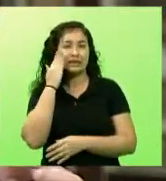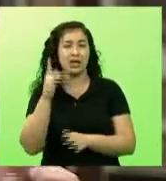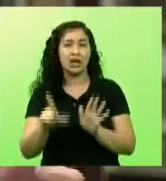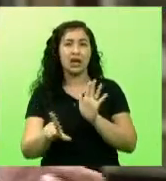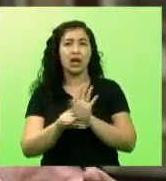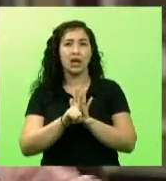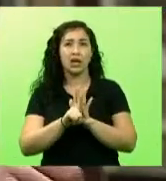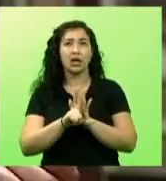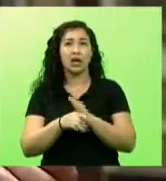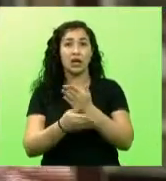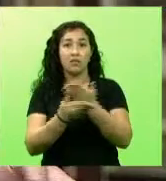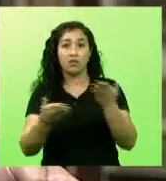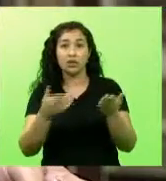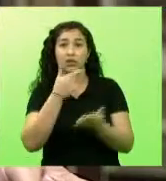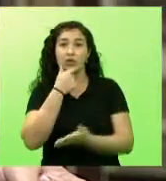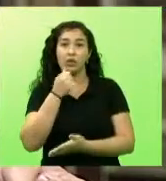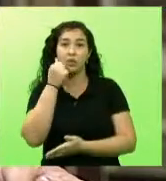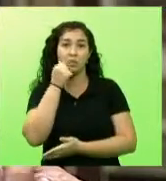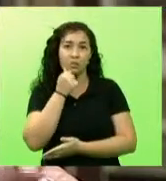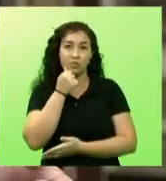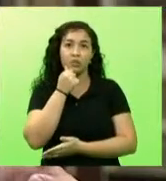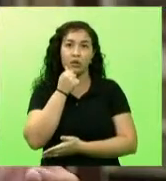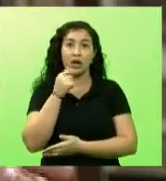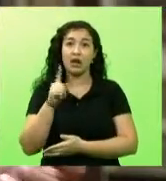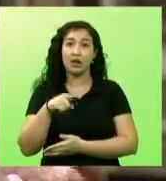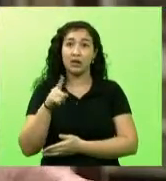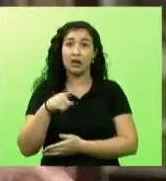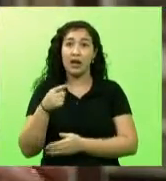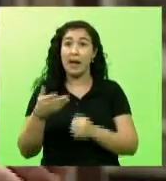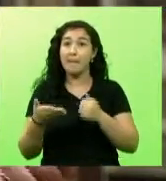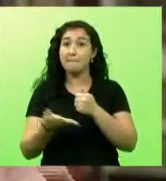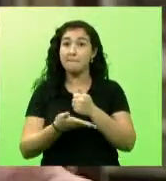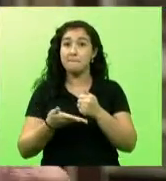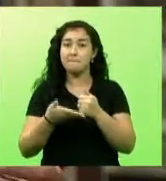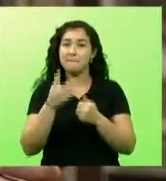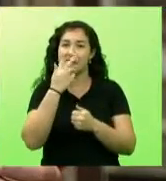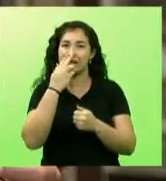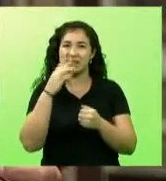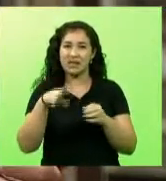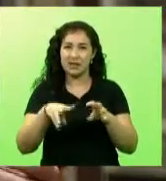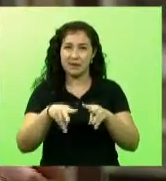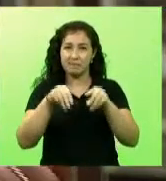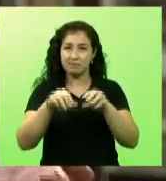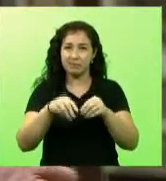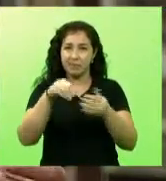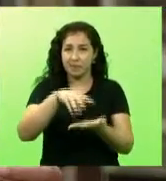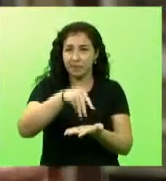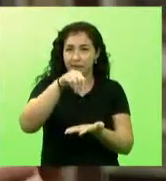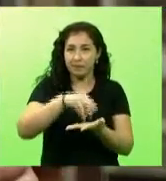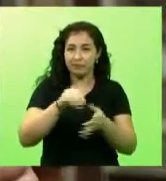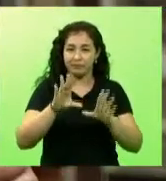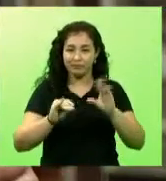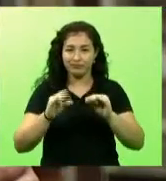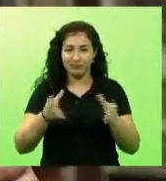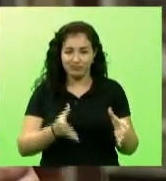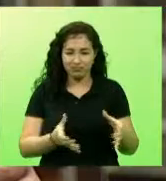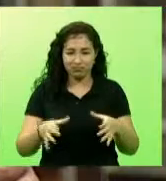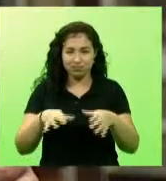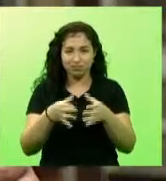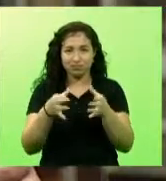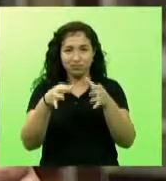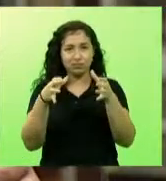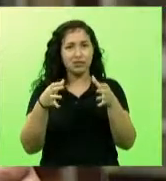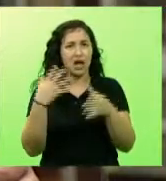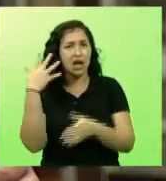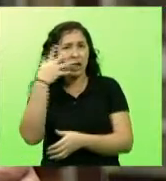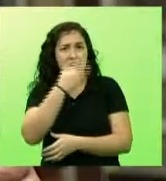nas mãos das senhoras e dos senhores são como o barro na mão do oleiro. É o ofício de trabalho de vocês. E